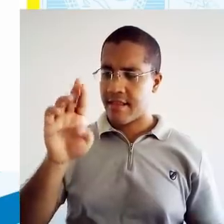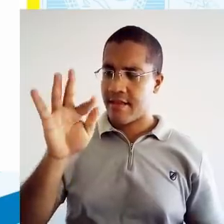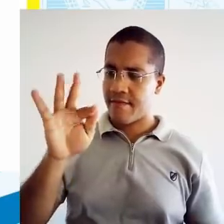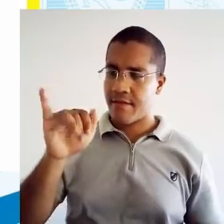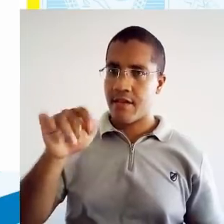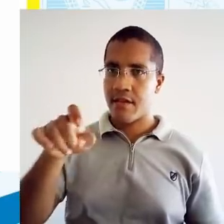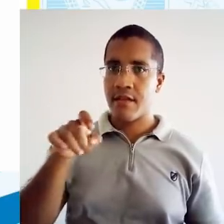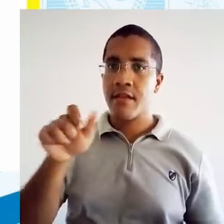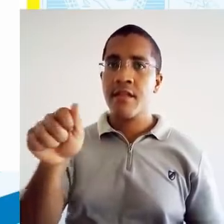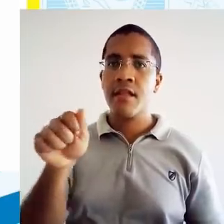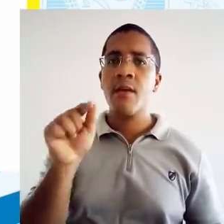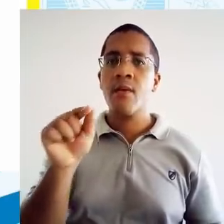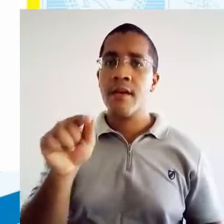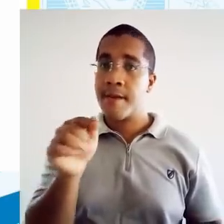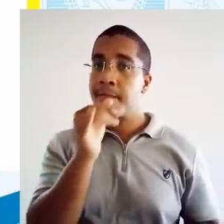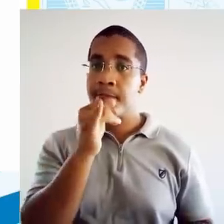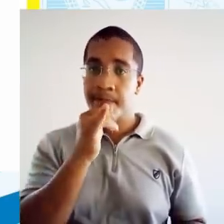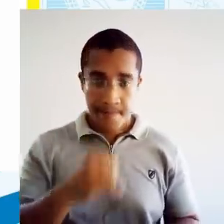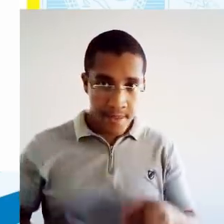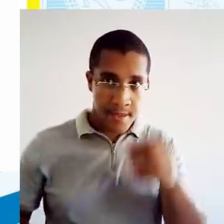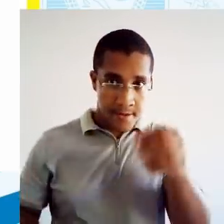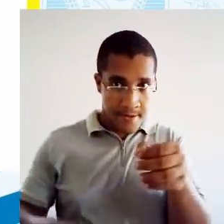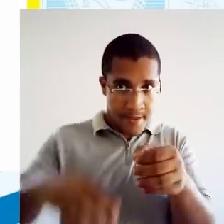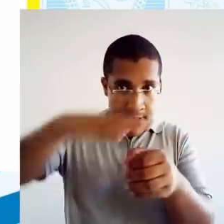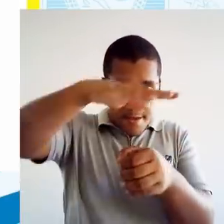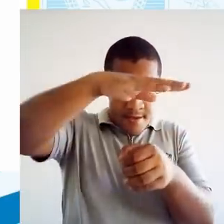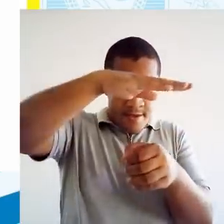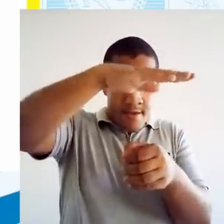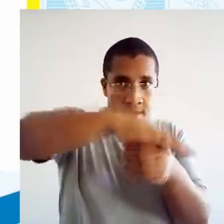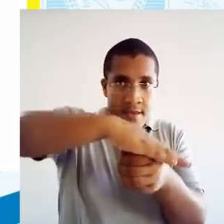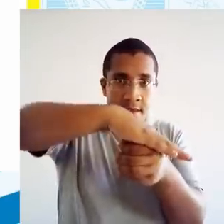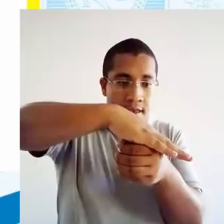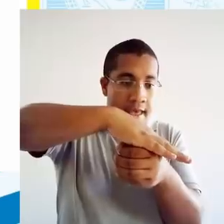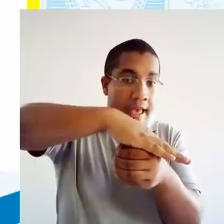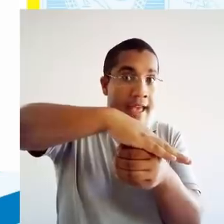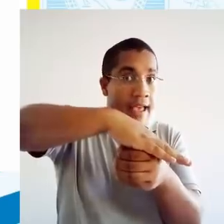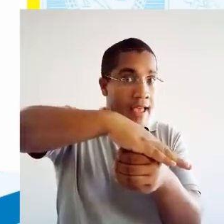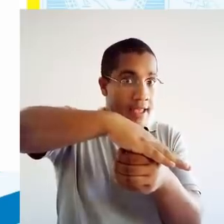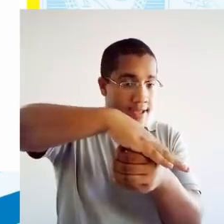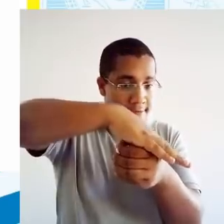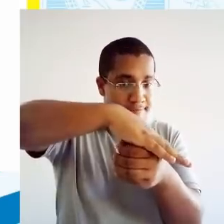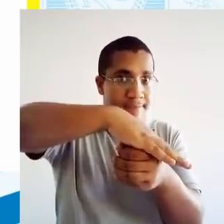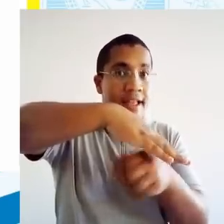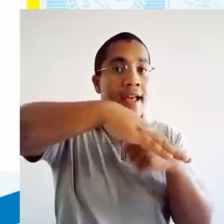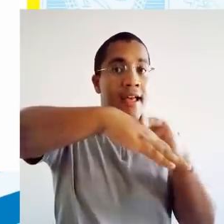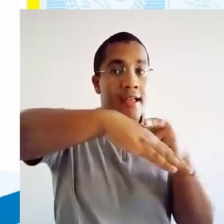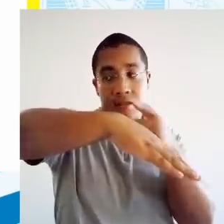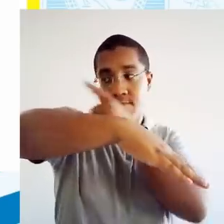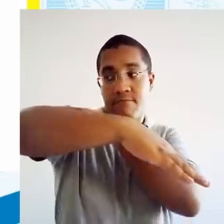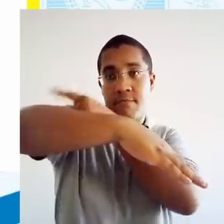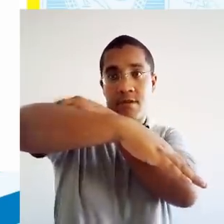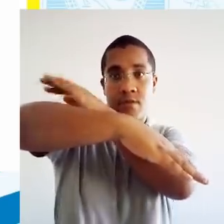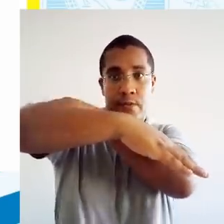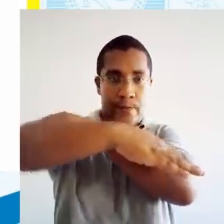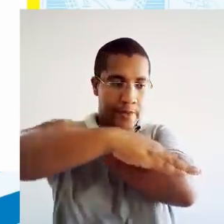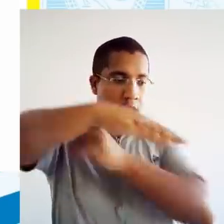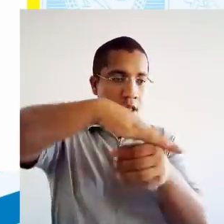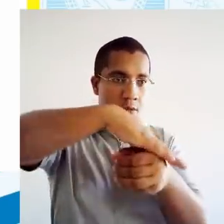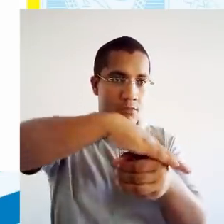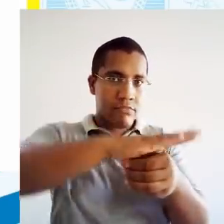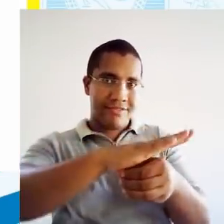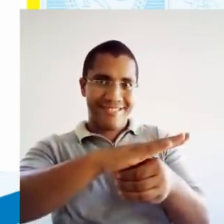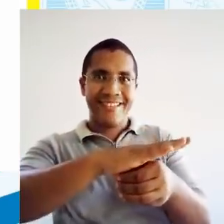apoio ele vai se encontrar em frente à força potente e à força resistente. Por exemplo, eu